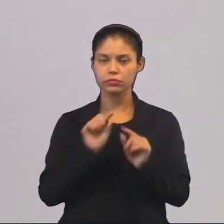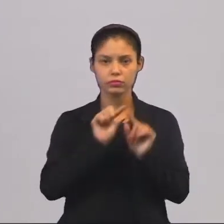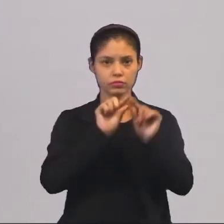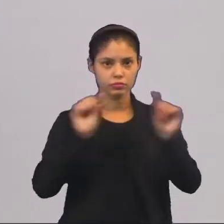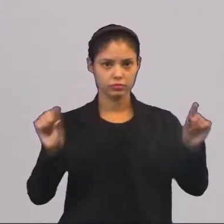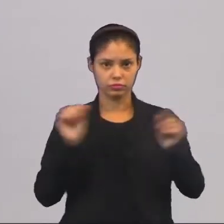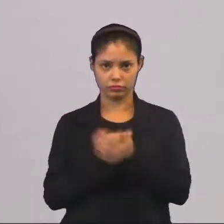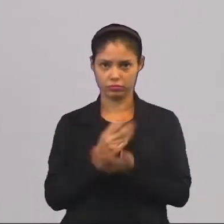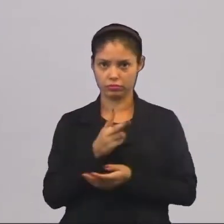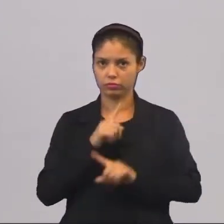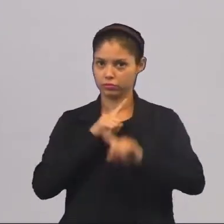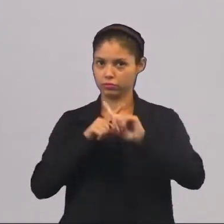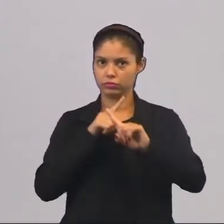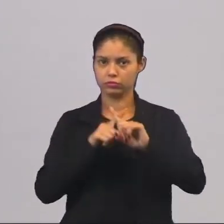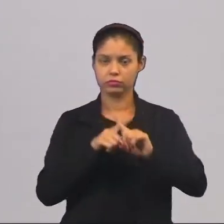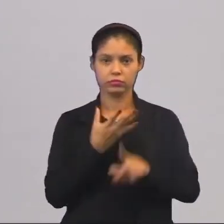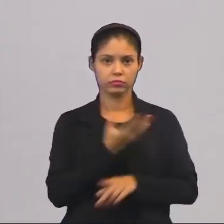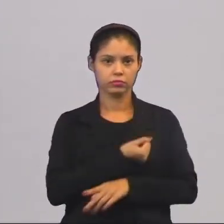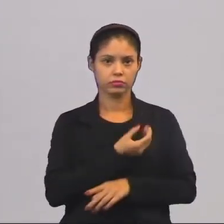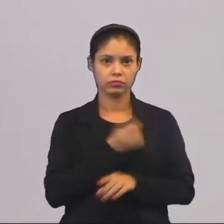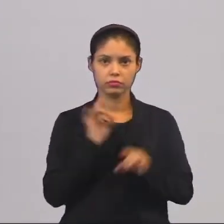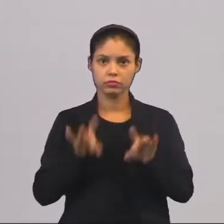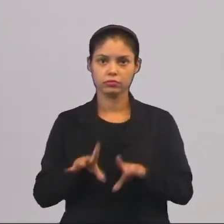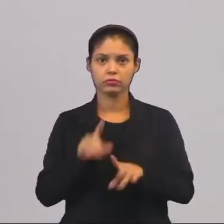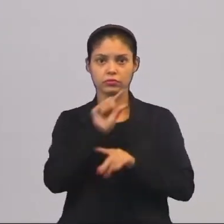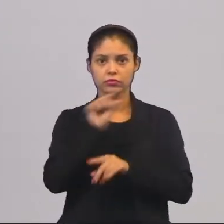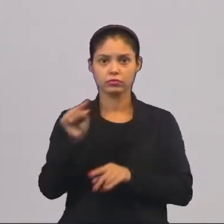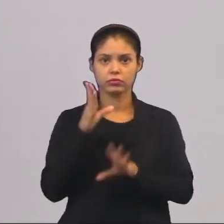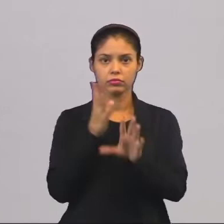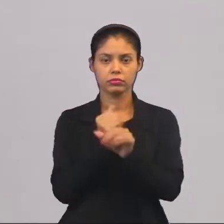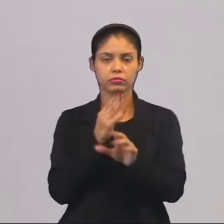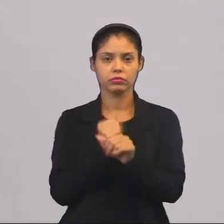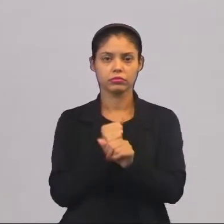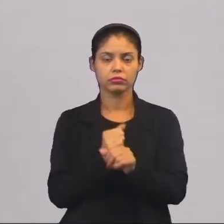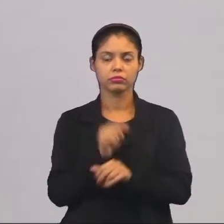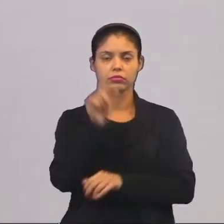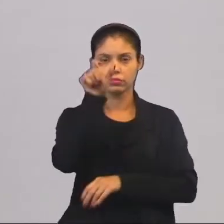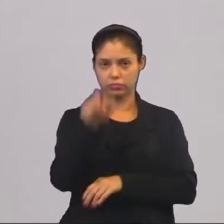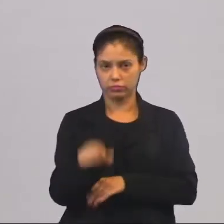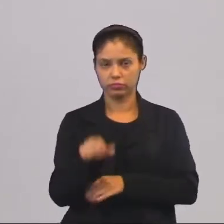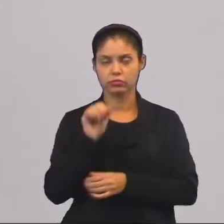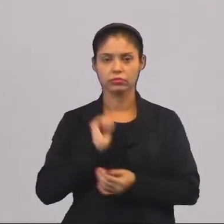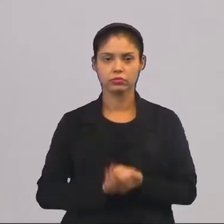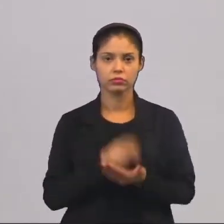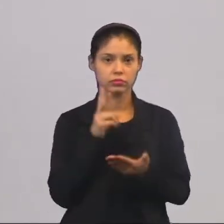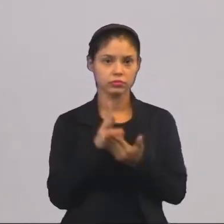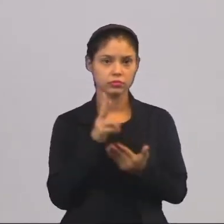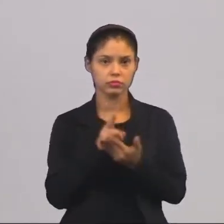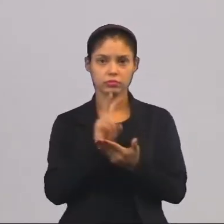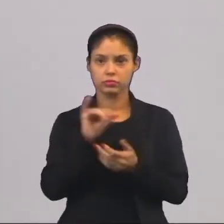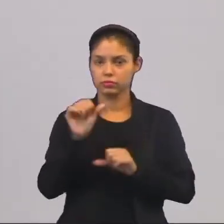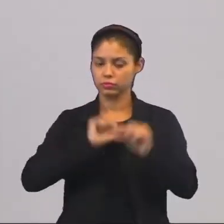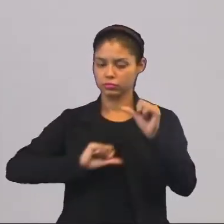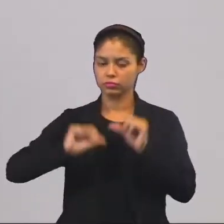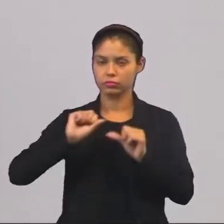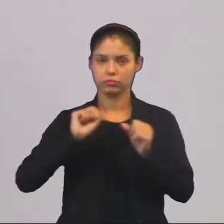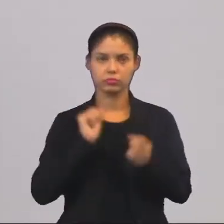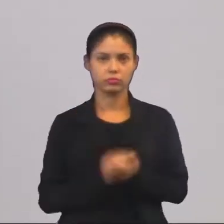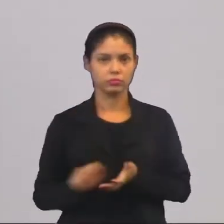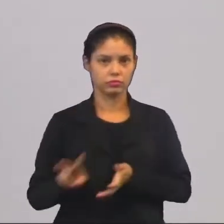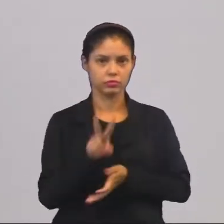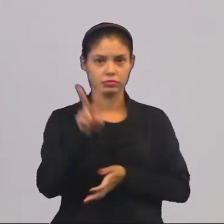Você multiplica os números da última linha e soma com a do meio. Então, a do meio sempre vai trocar os